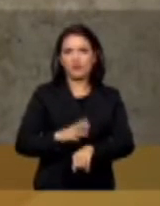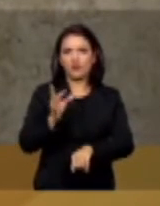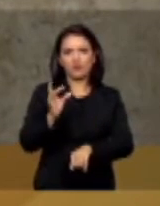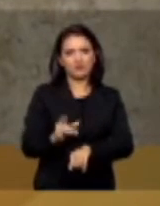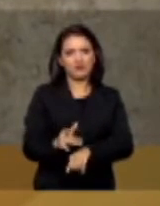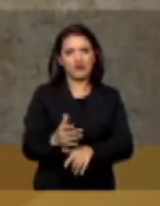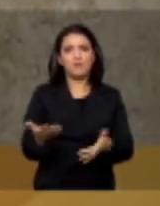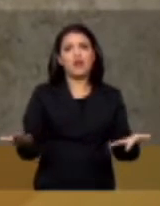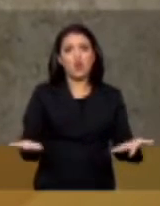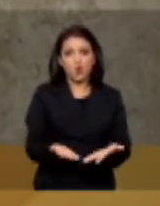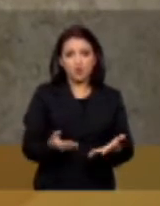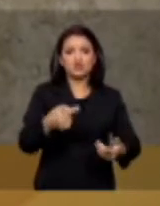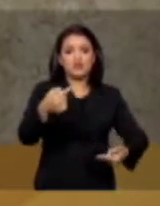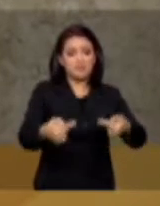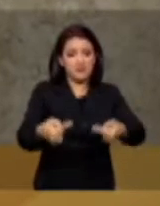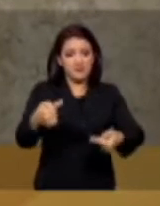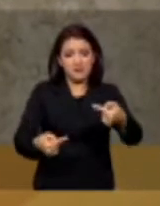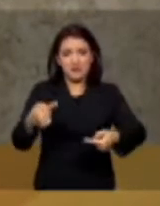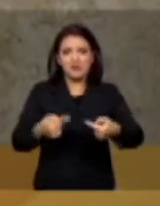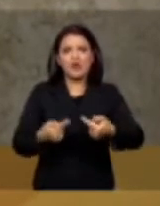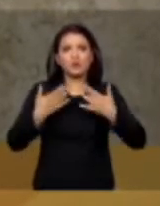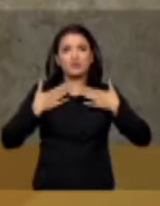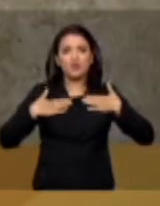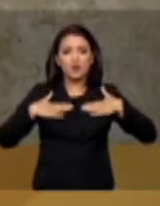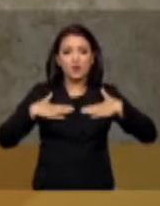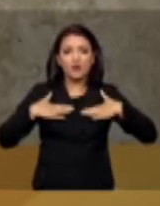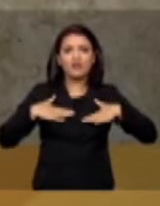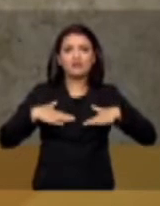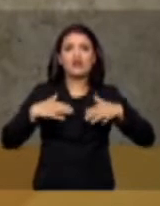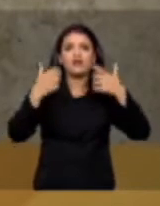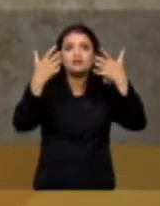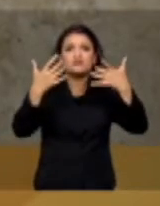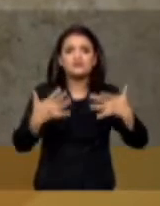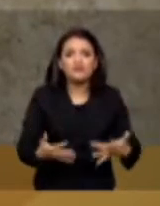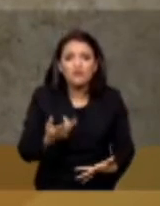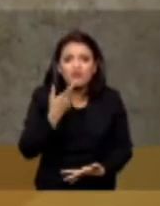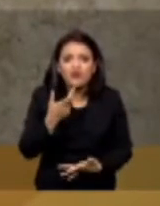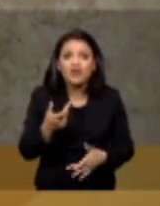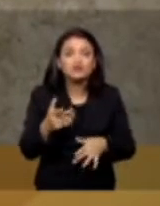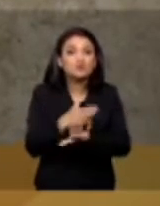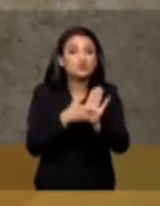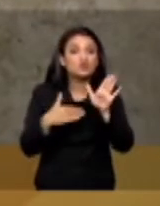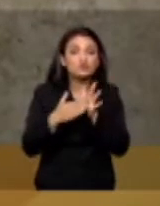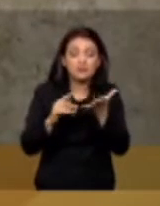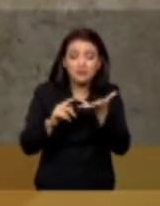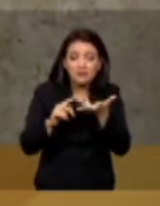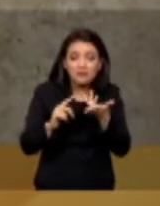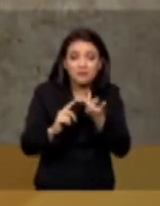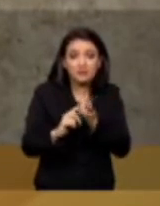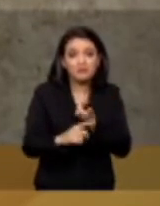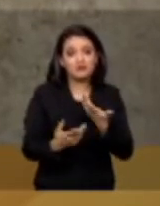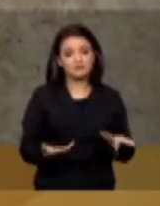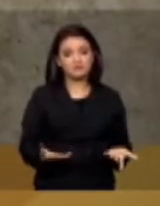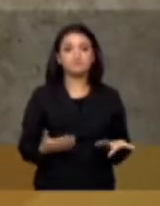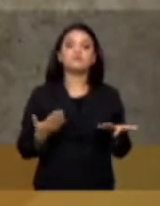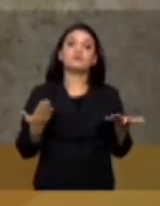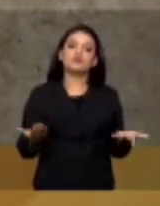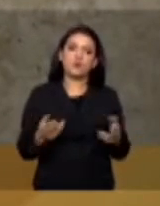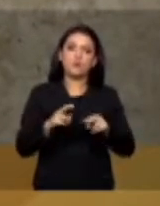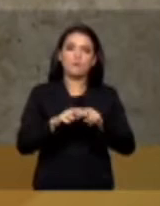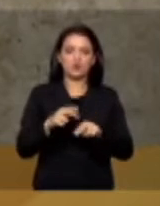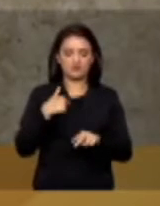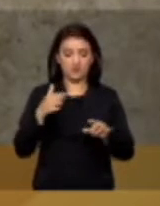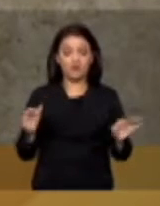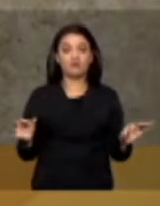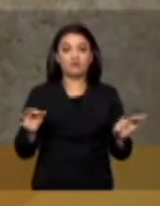que nós possamos, com largueza, nos pronunciar sobre todos esses argumentos. De sorte que Presidente. eu vou